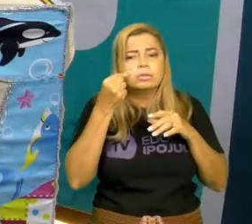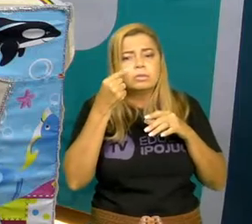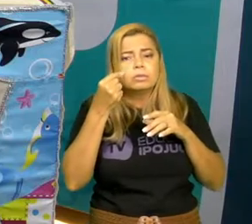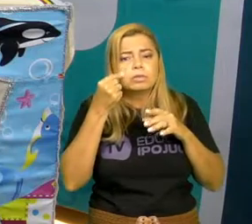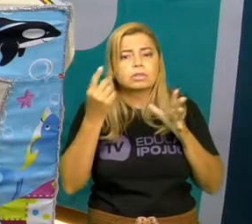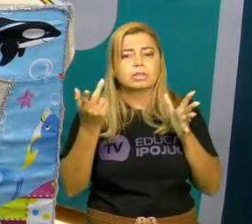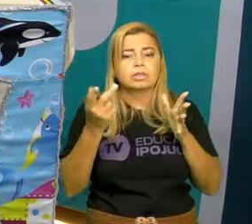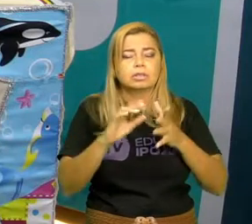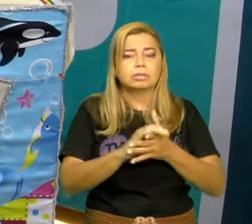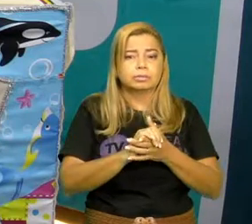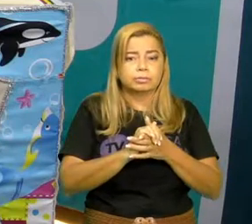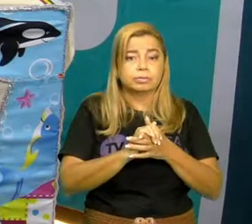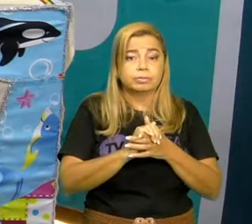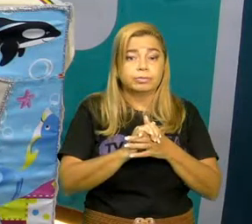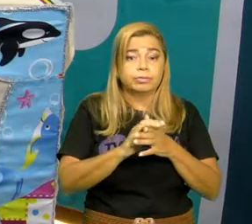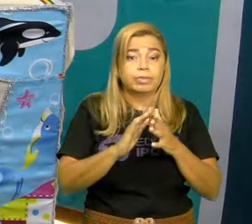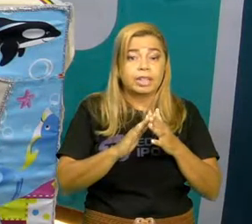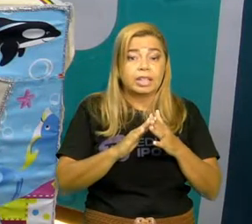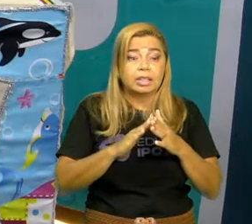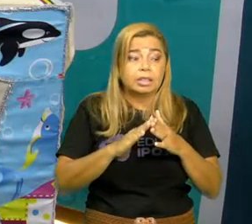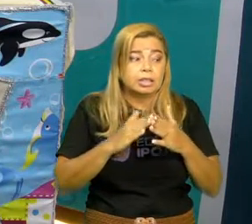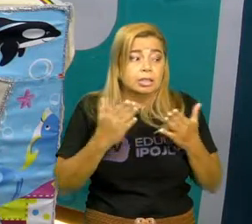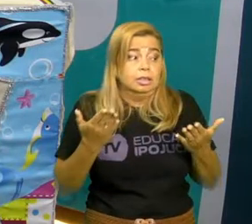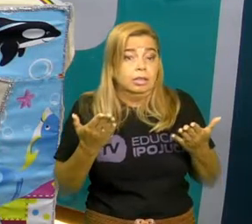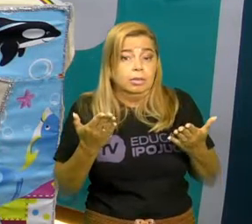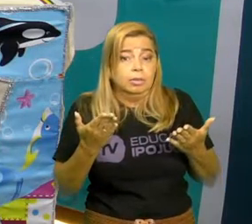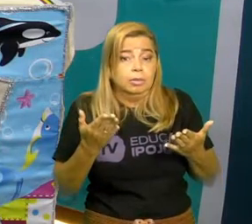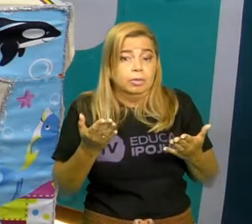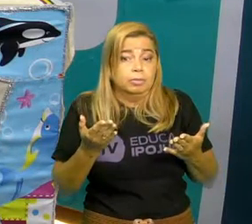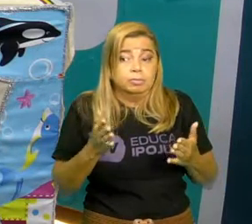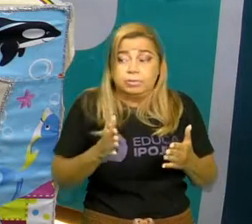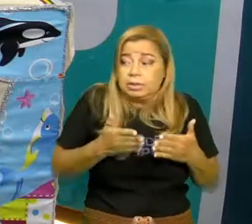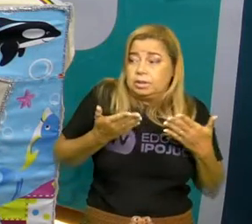fazendo. Quando, de repente,